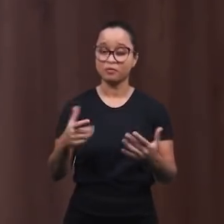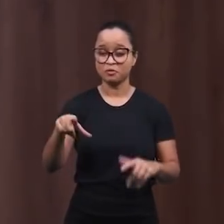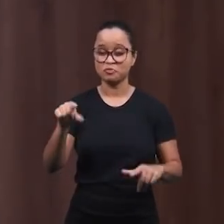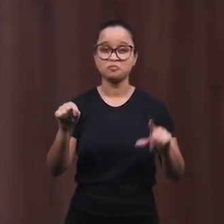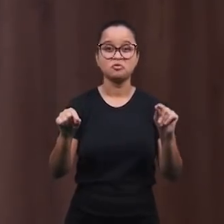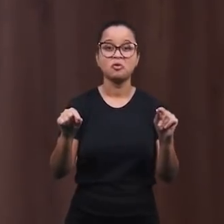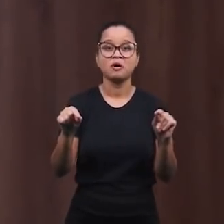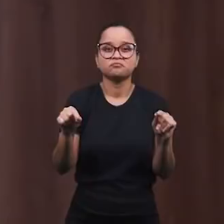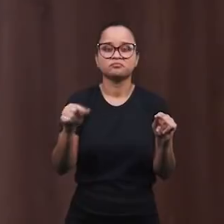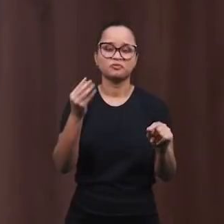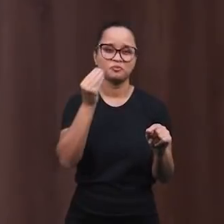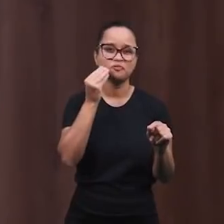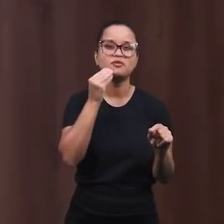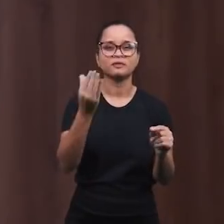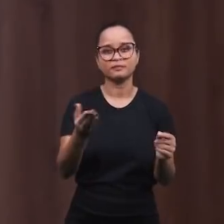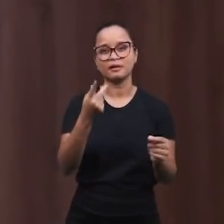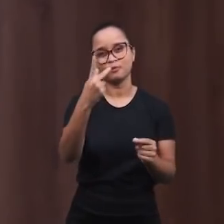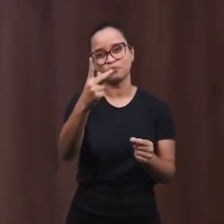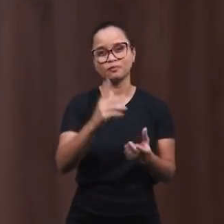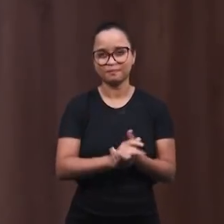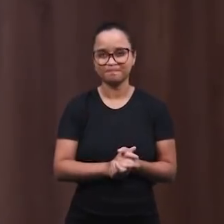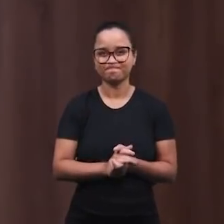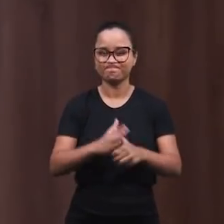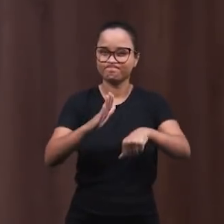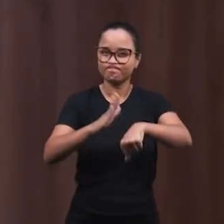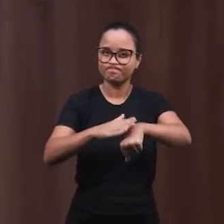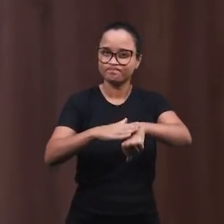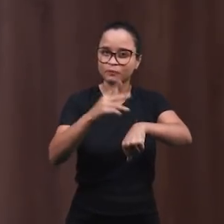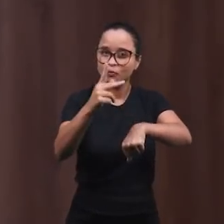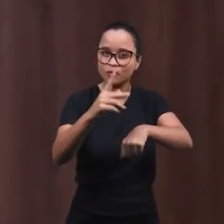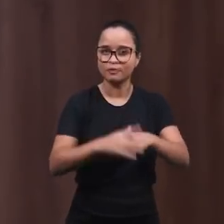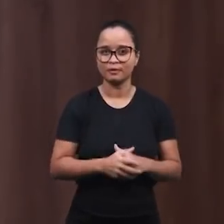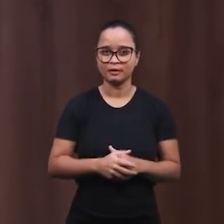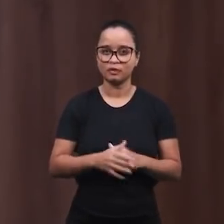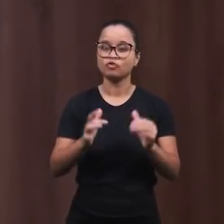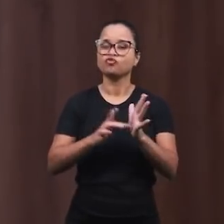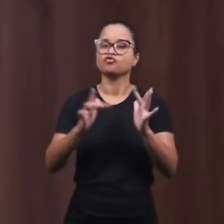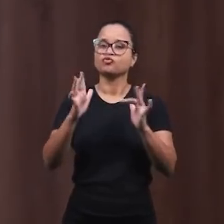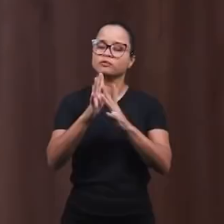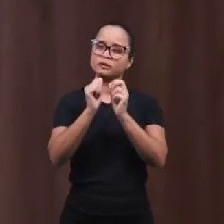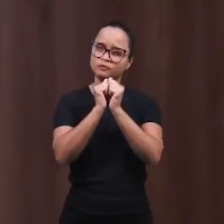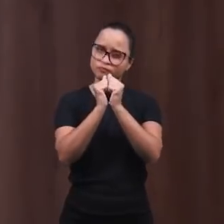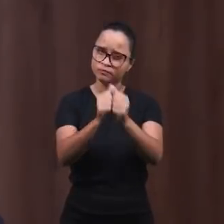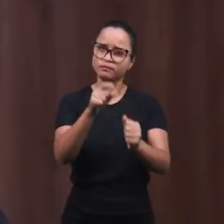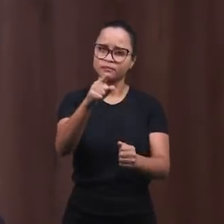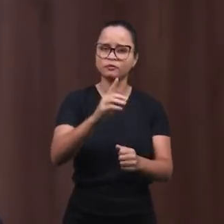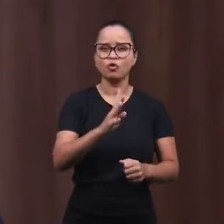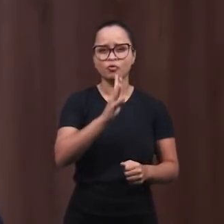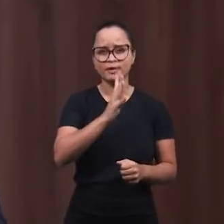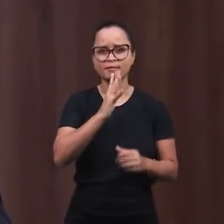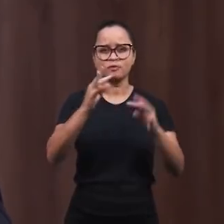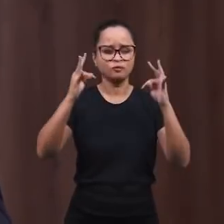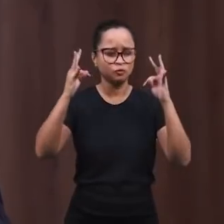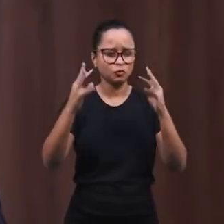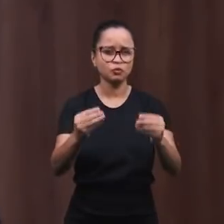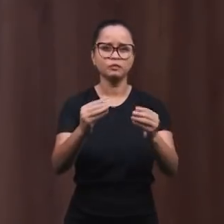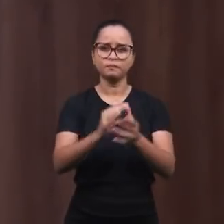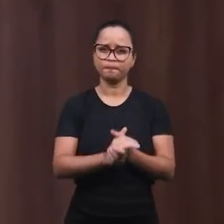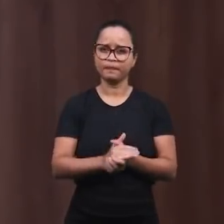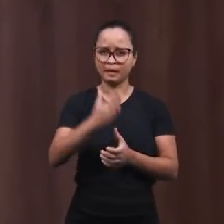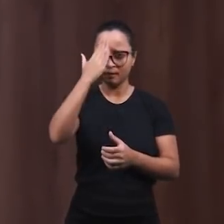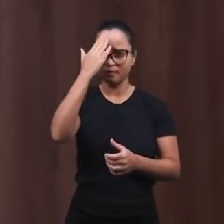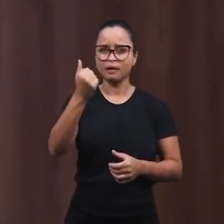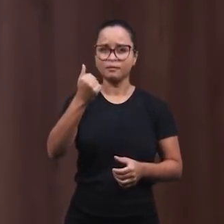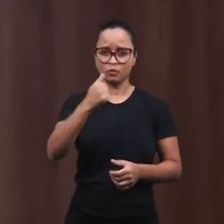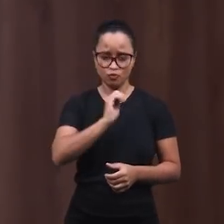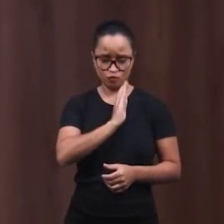tem a opção, a oportunidade de escolher. O Senhor Jesus, Ele está ao seu lado, Ele conhece todas as coisas, Ele sabe o